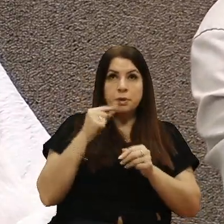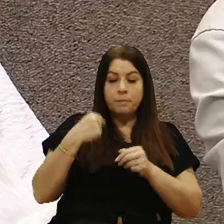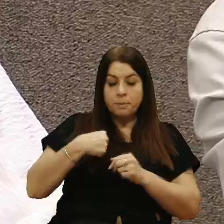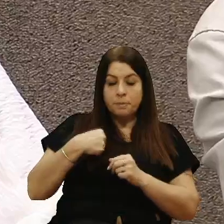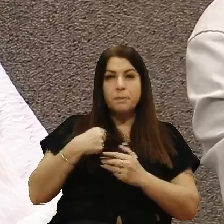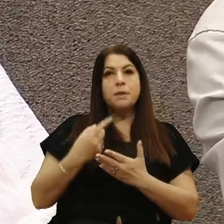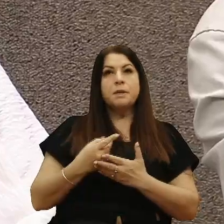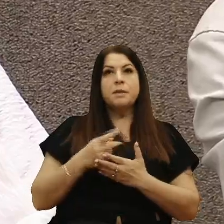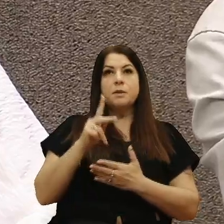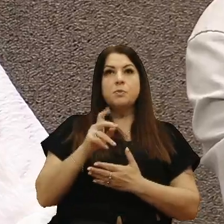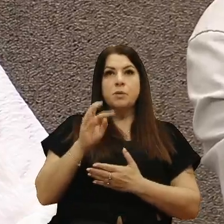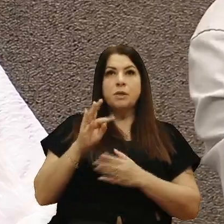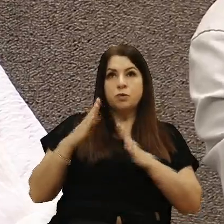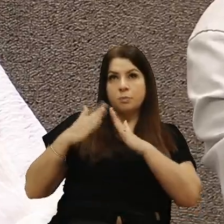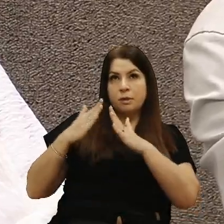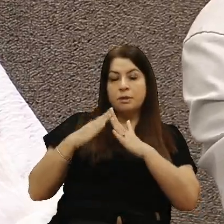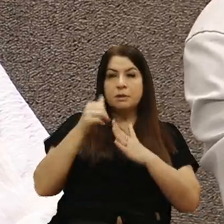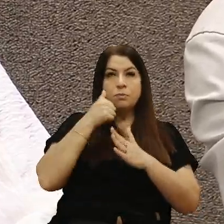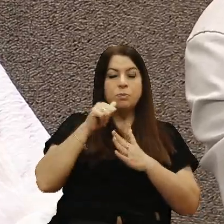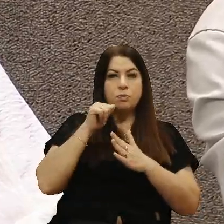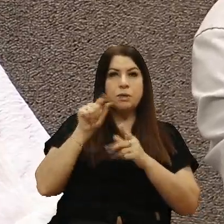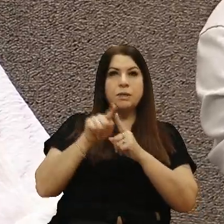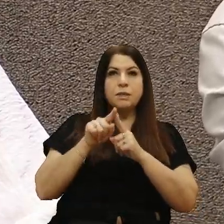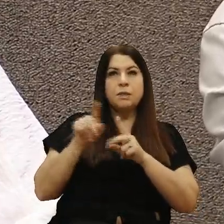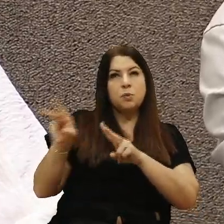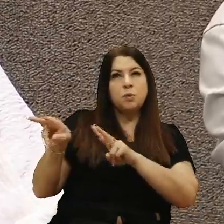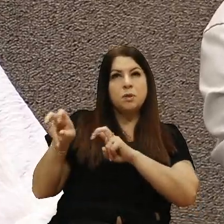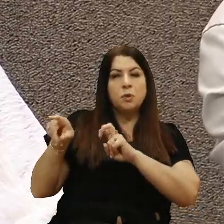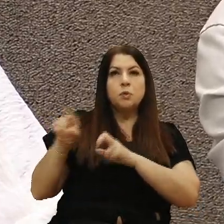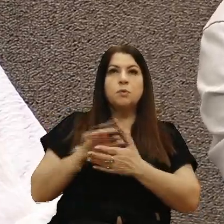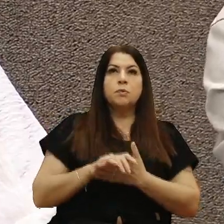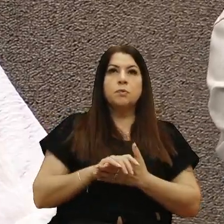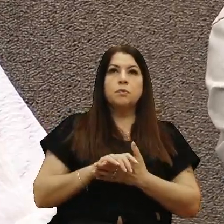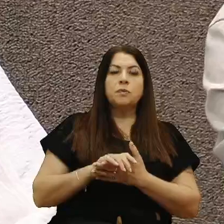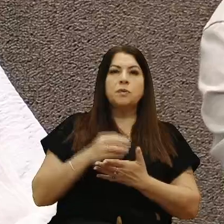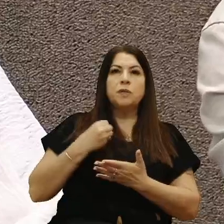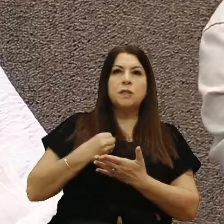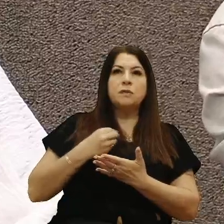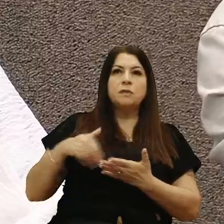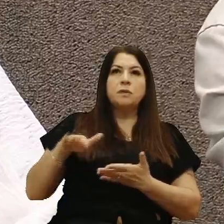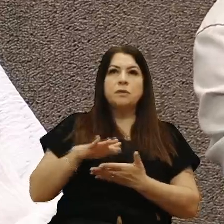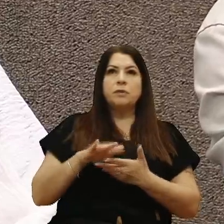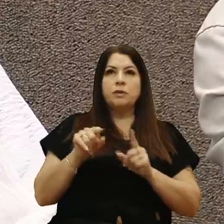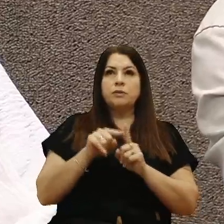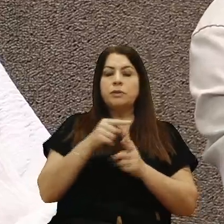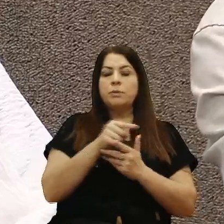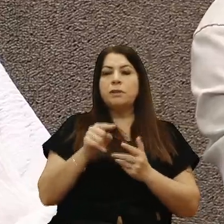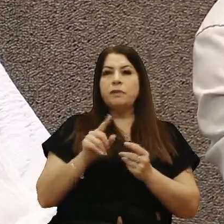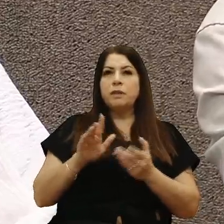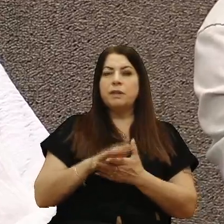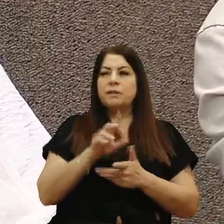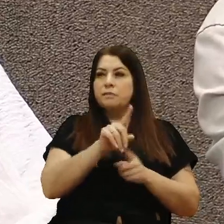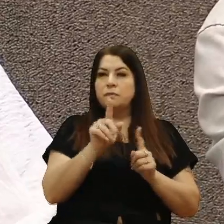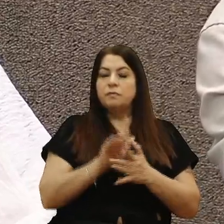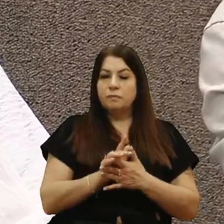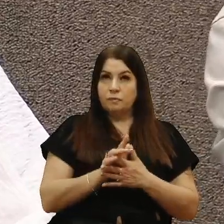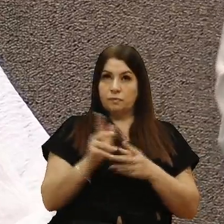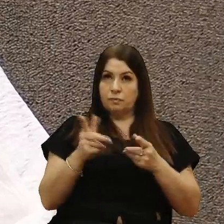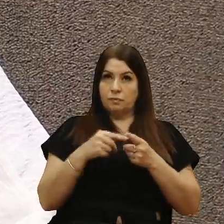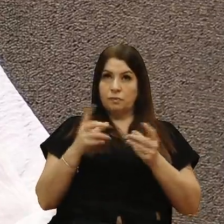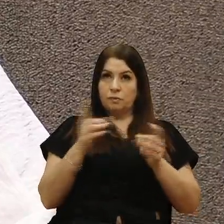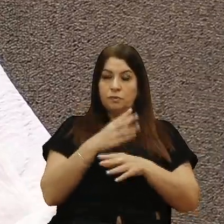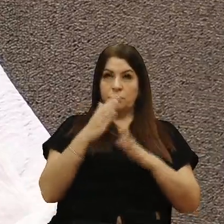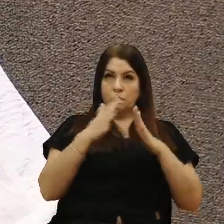né, o kit de uma casa para uma senhora lá do interior, que vive hoje num lugar insalubre, esperando que fique pronta a